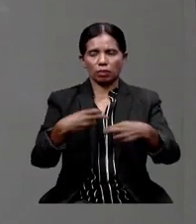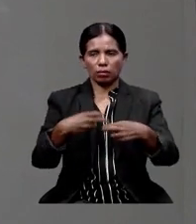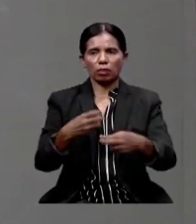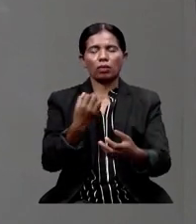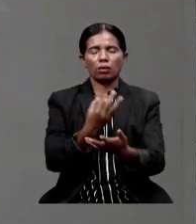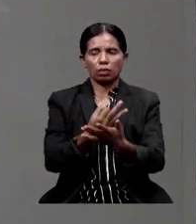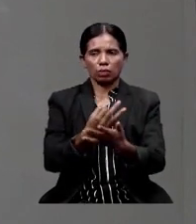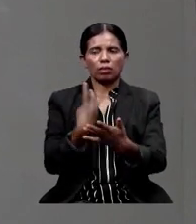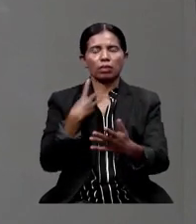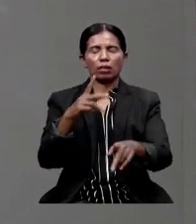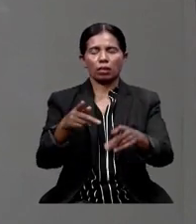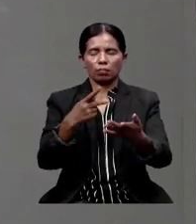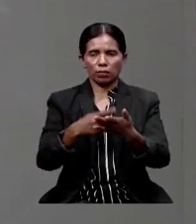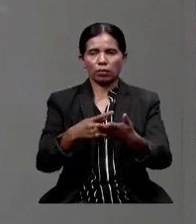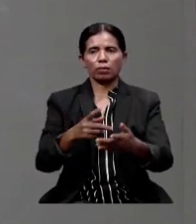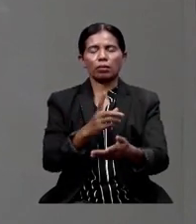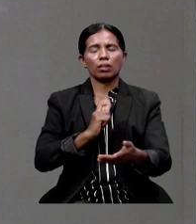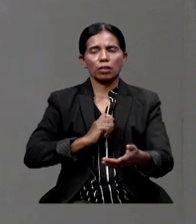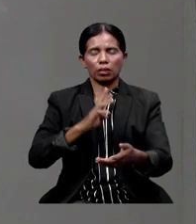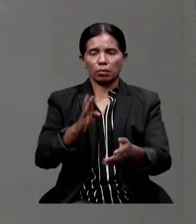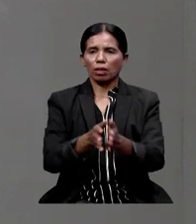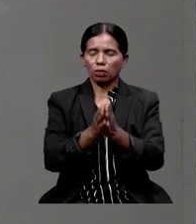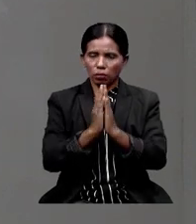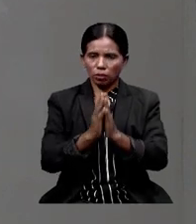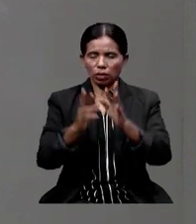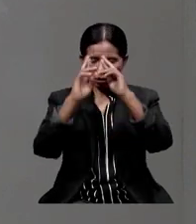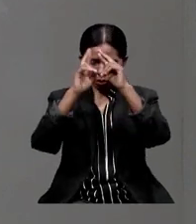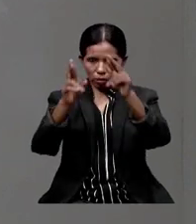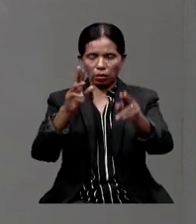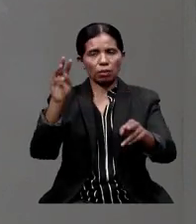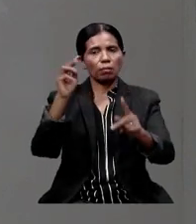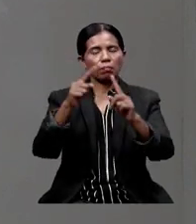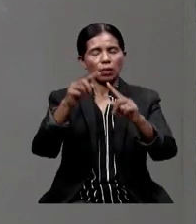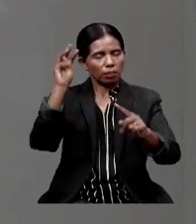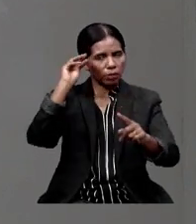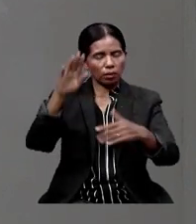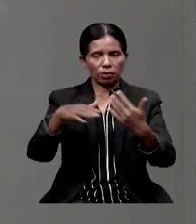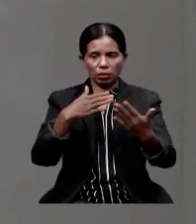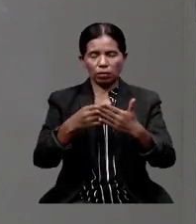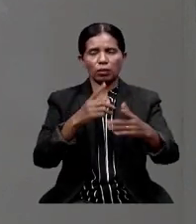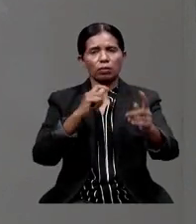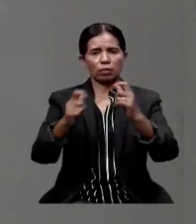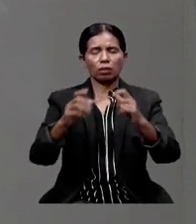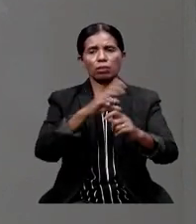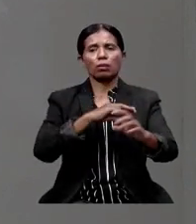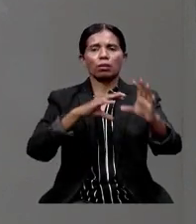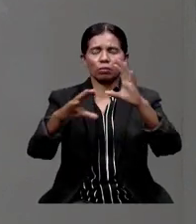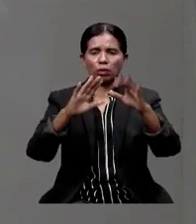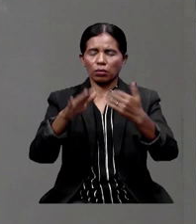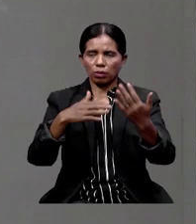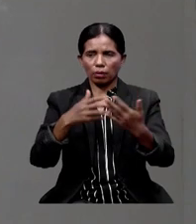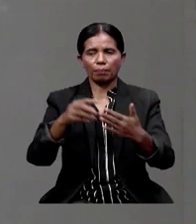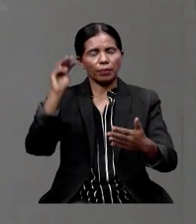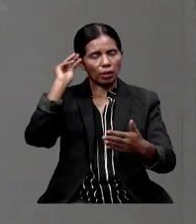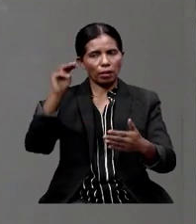ia itania Porto Tibar tamba nem ha uso ho respeita tomo ba ministério a transporte e comunicação senhor